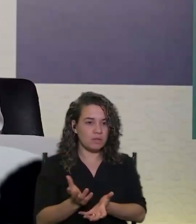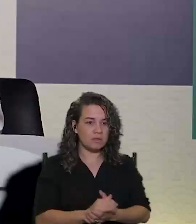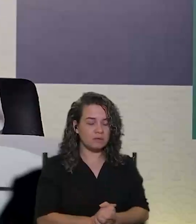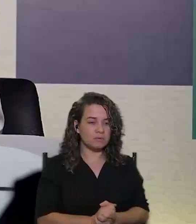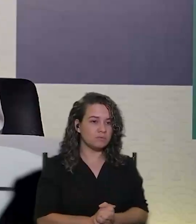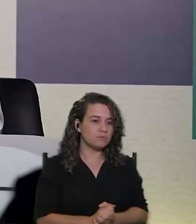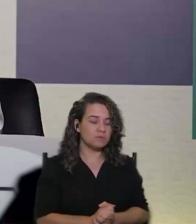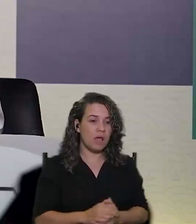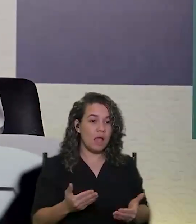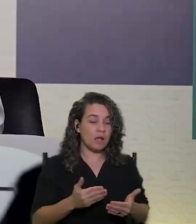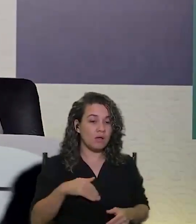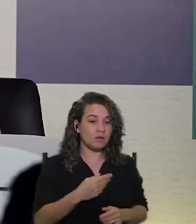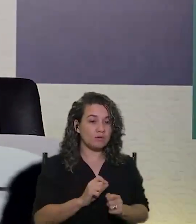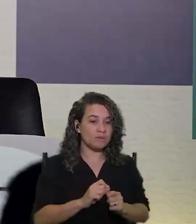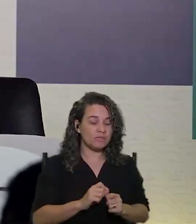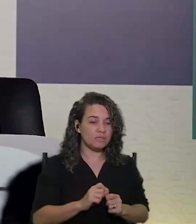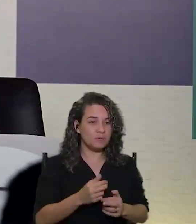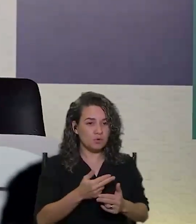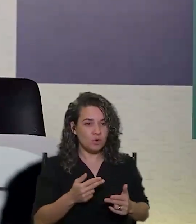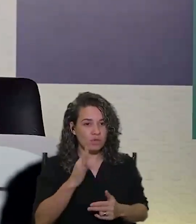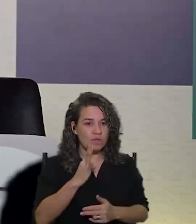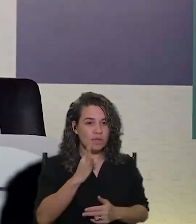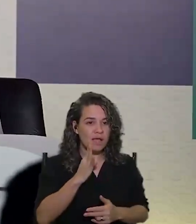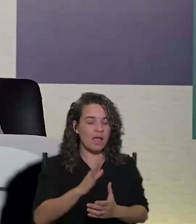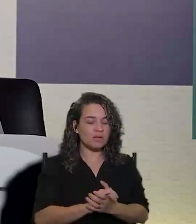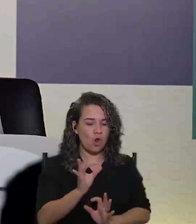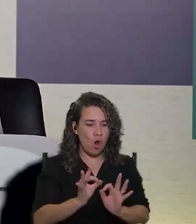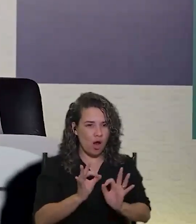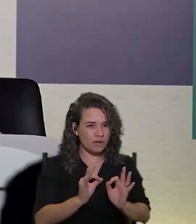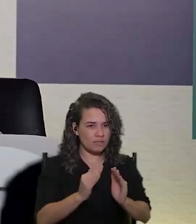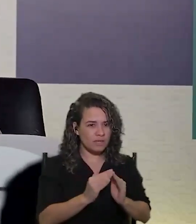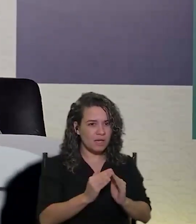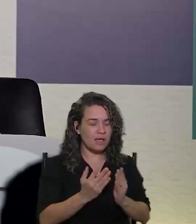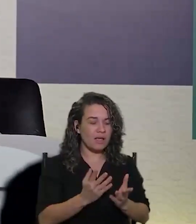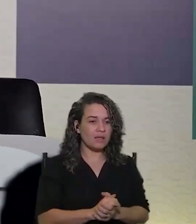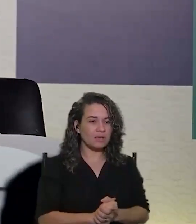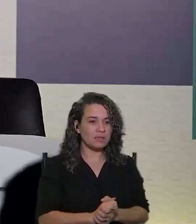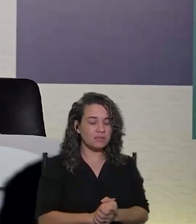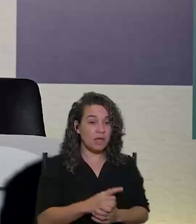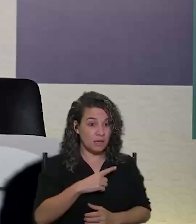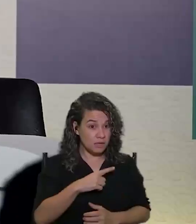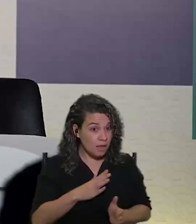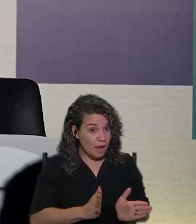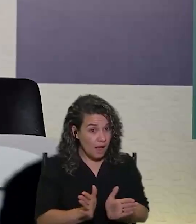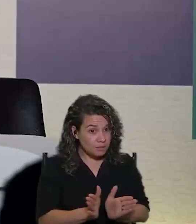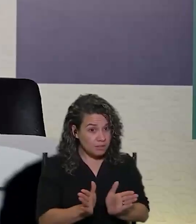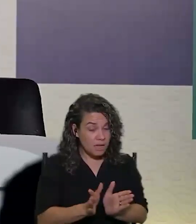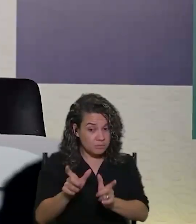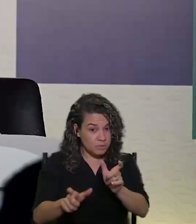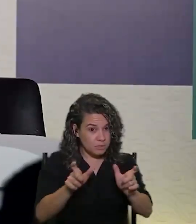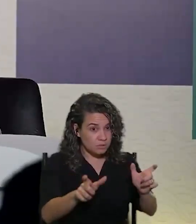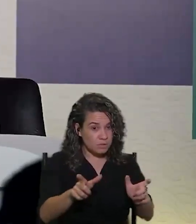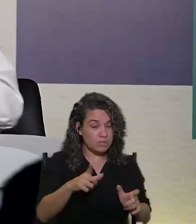botar ordem na casa, né, e dar acesso aos que têm direito, sempre tiveram direito ao